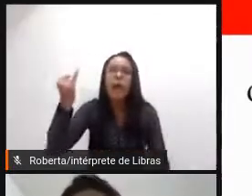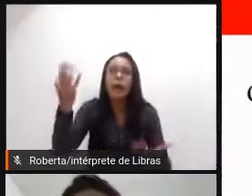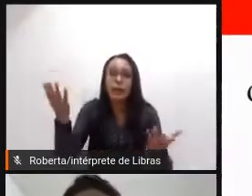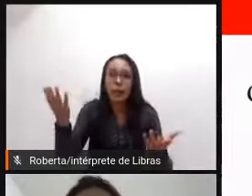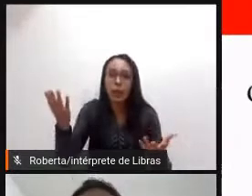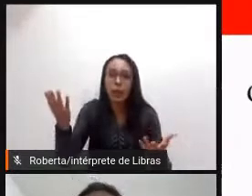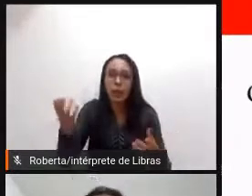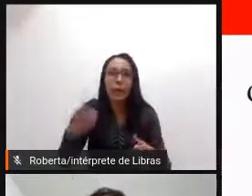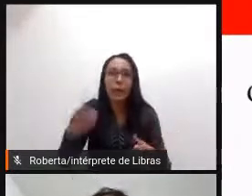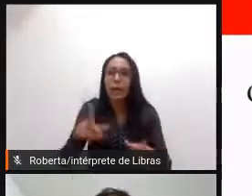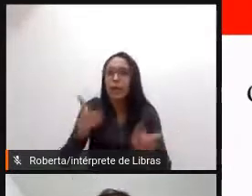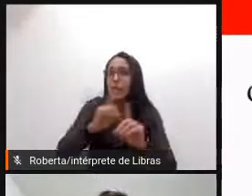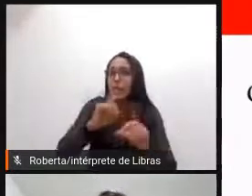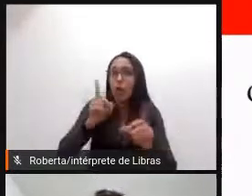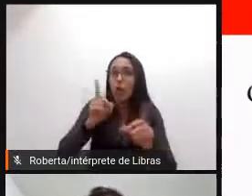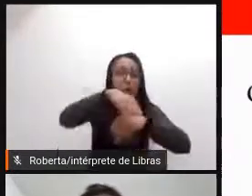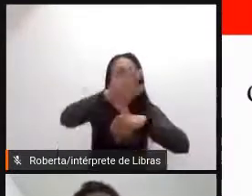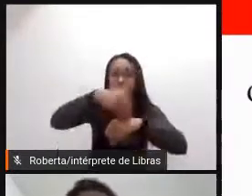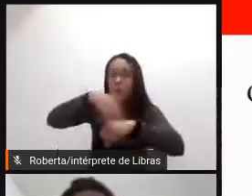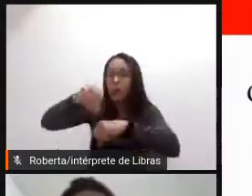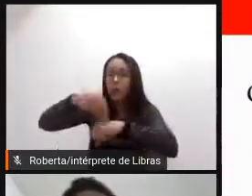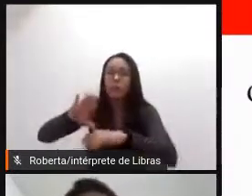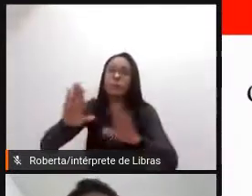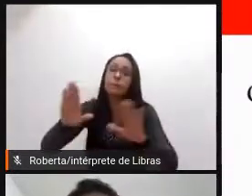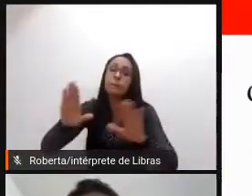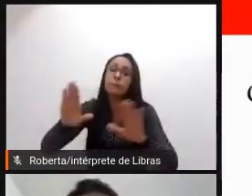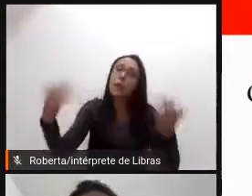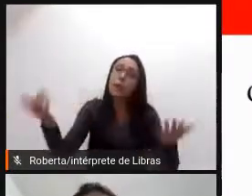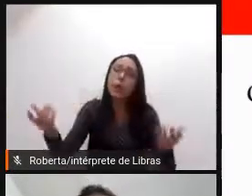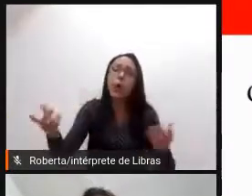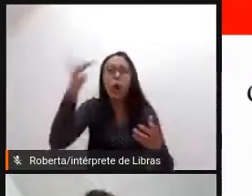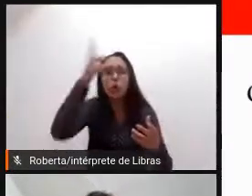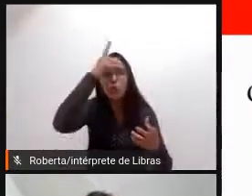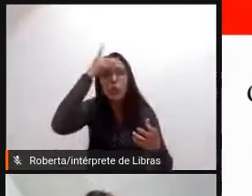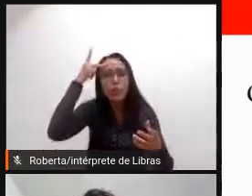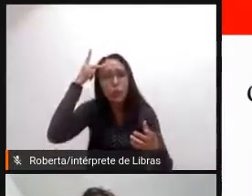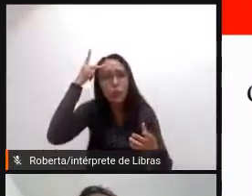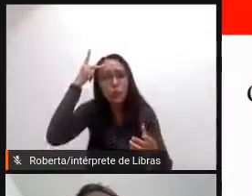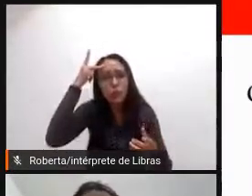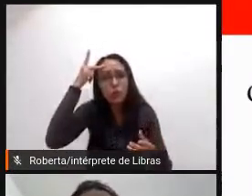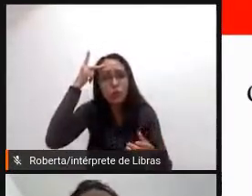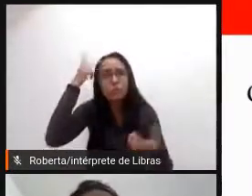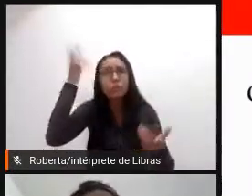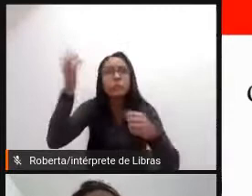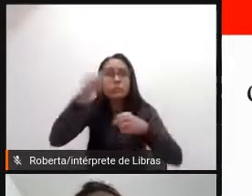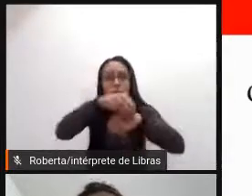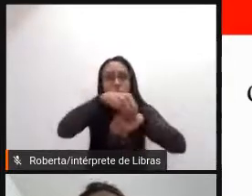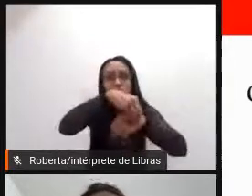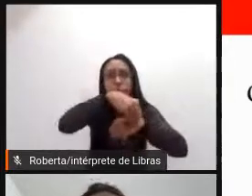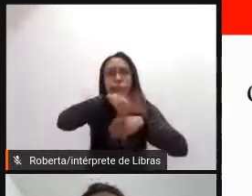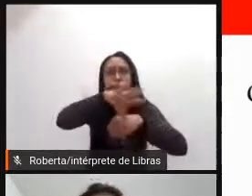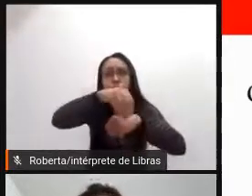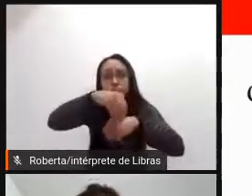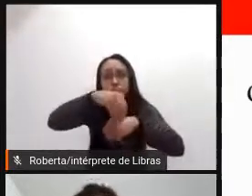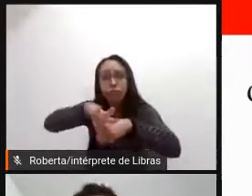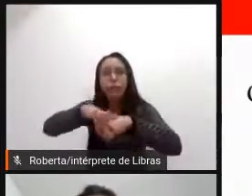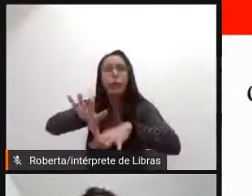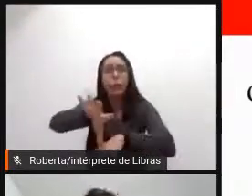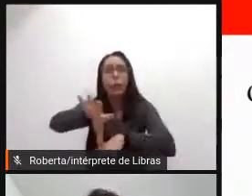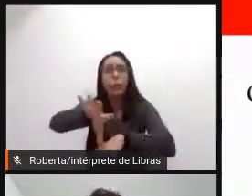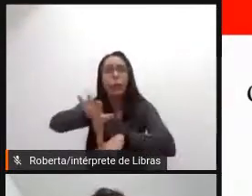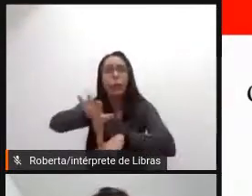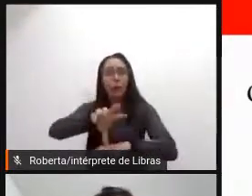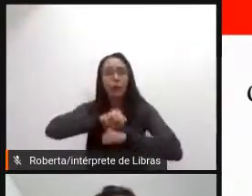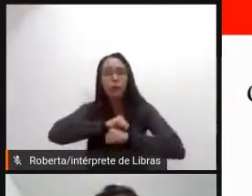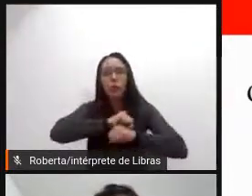para outra. Então, essas pessoas infectadas acabaram disseminando, espalhando a doença